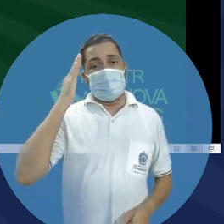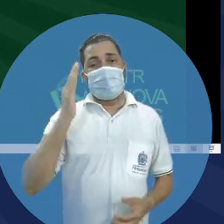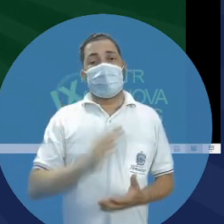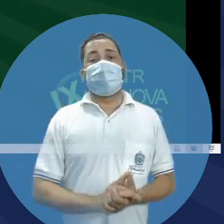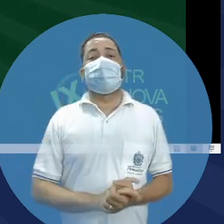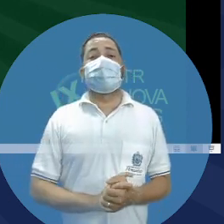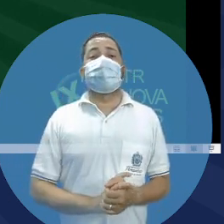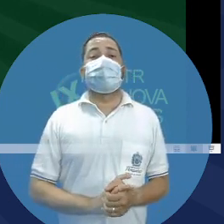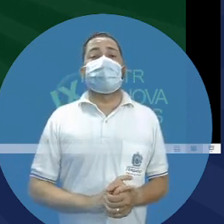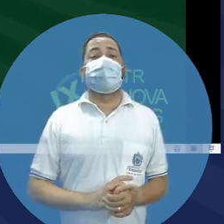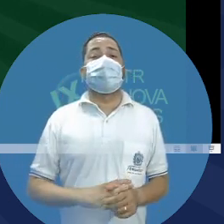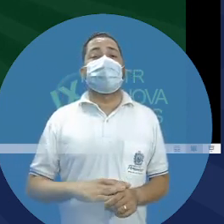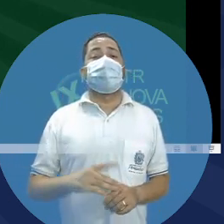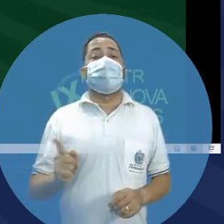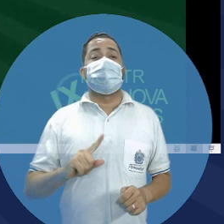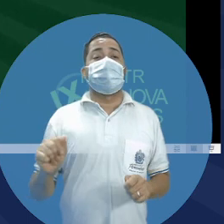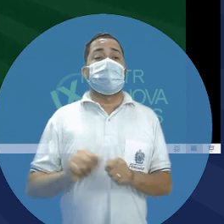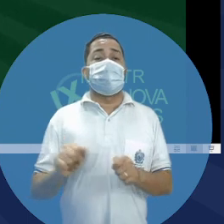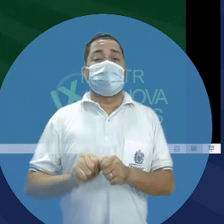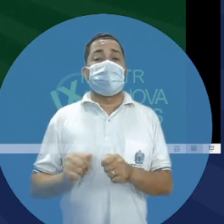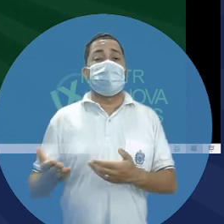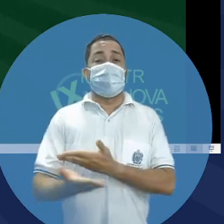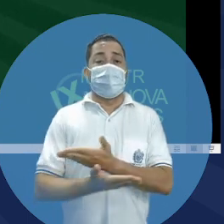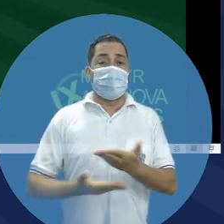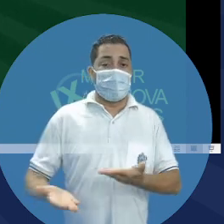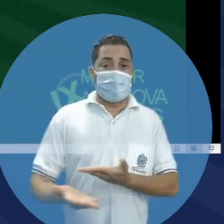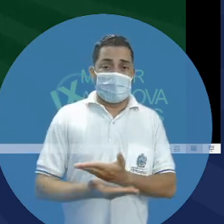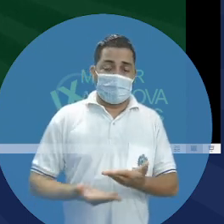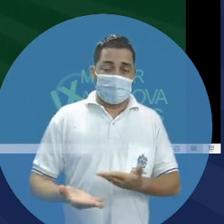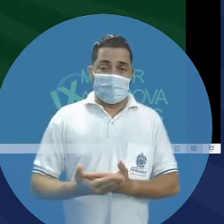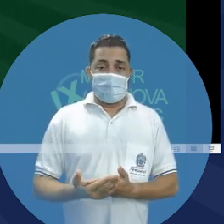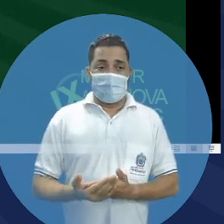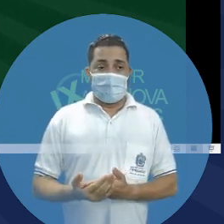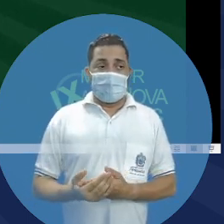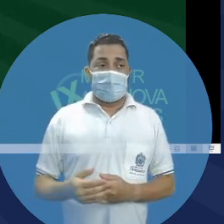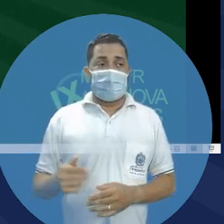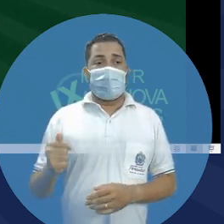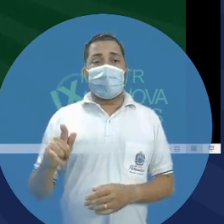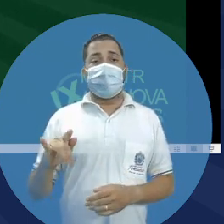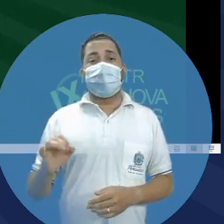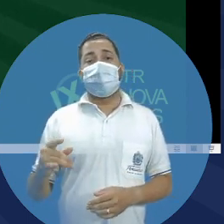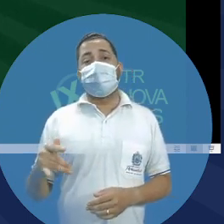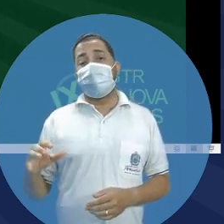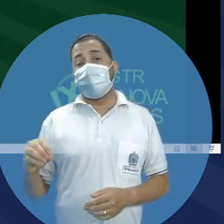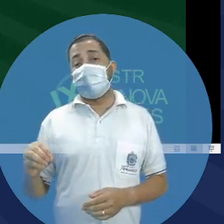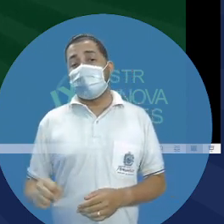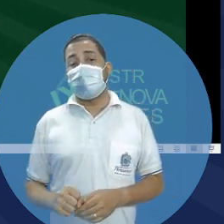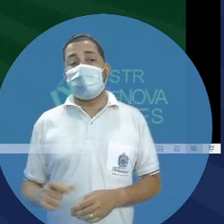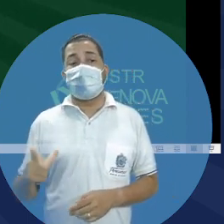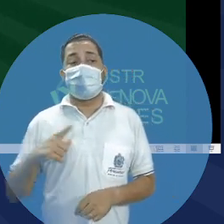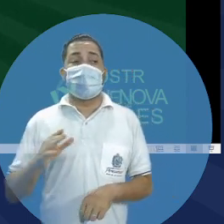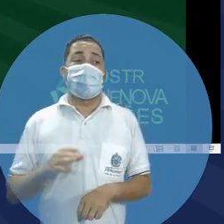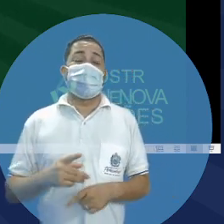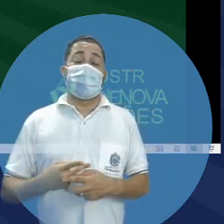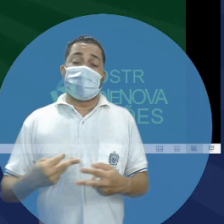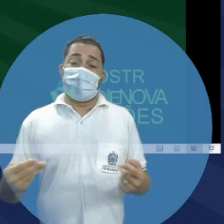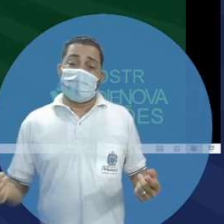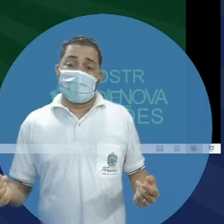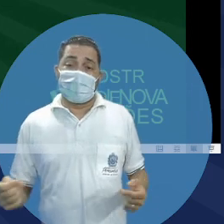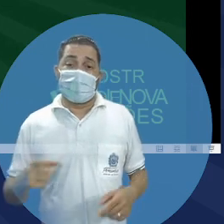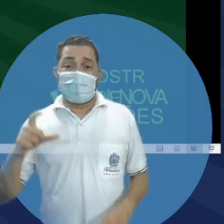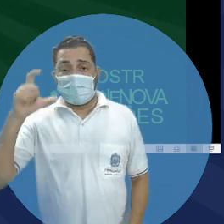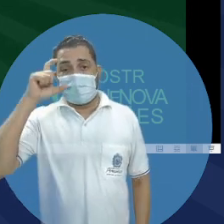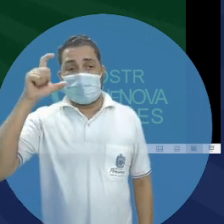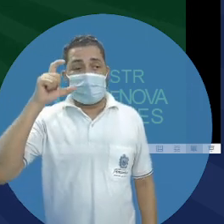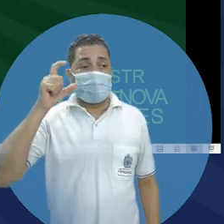se fazer um relacionamento através de abusos. E isso foi uma das coisas que foi muito interessante,